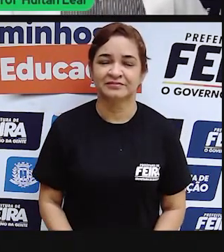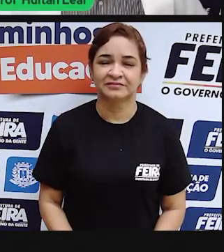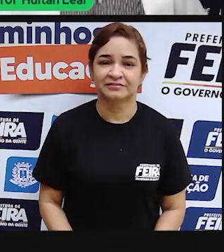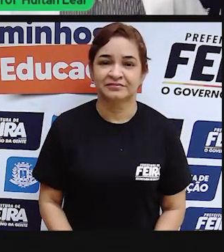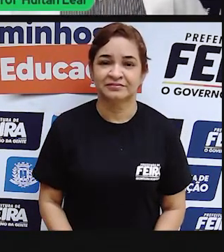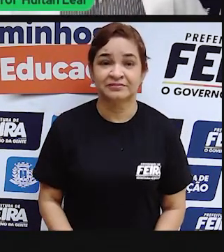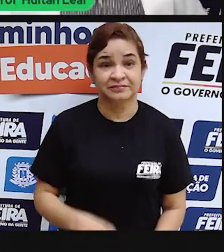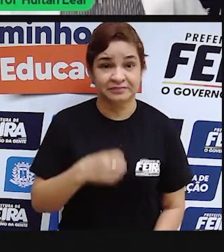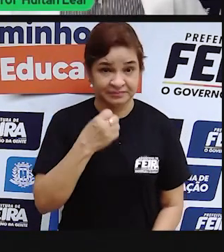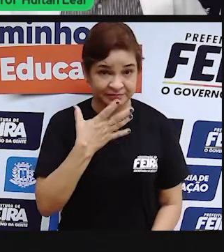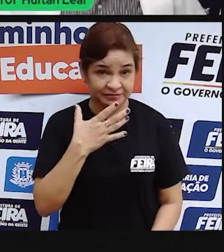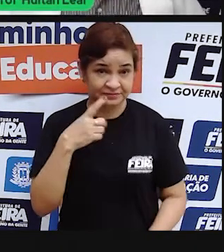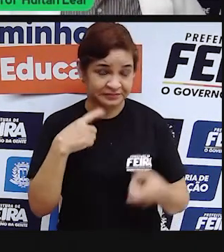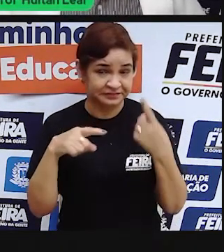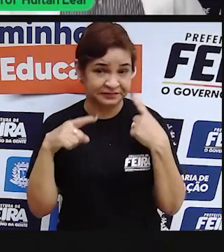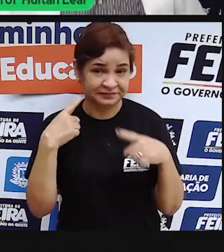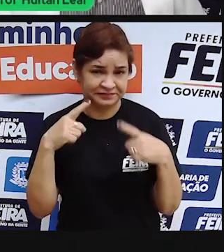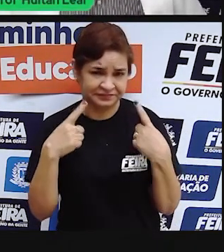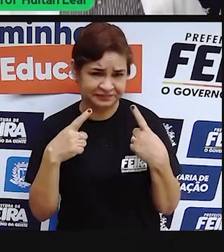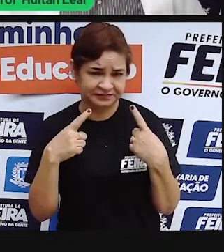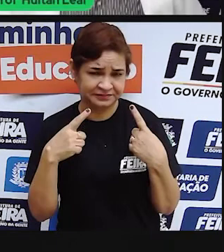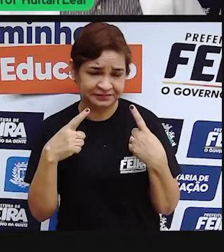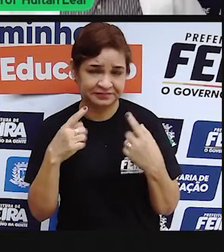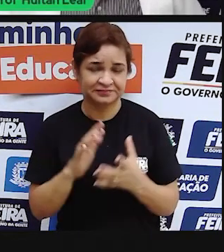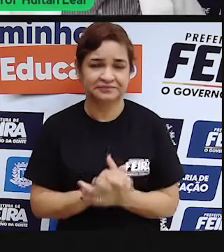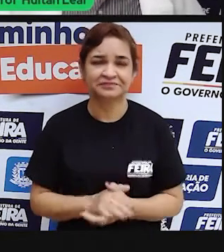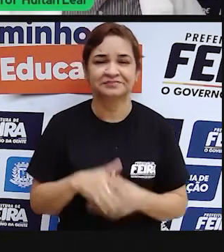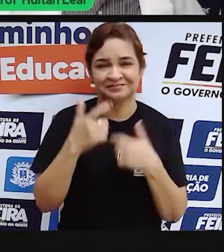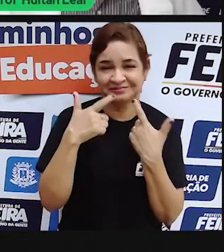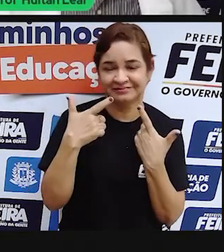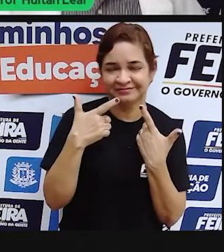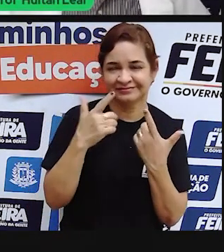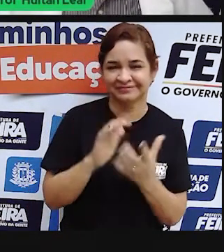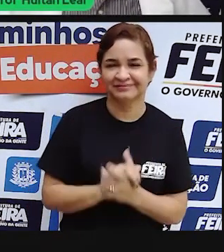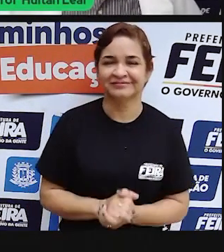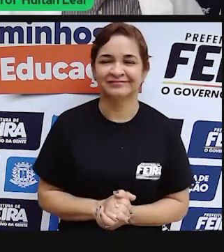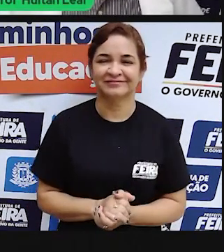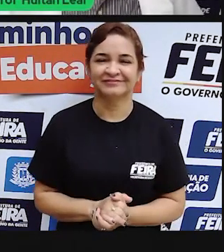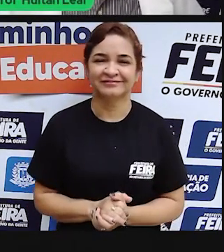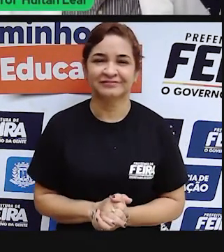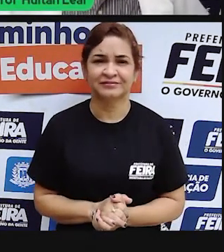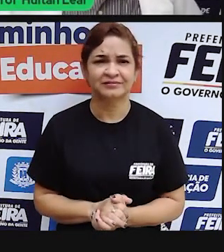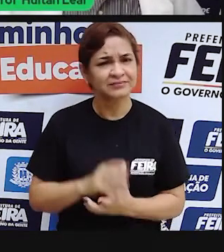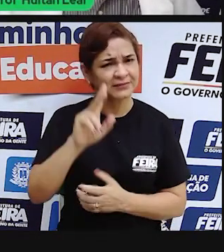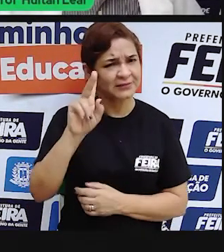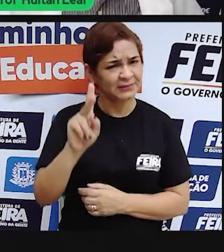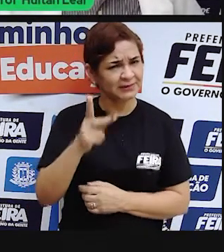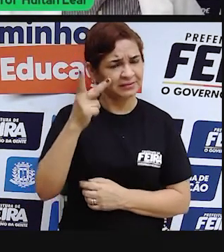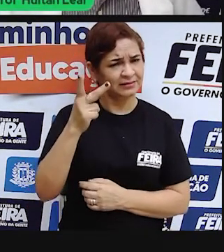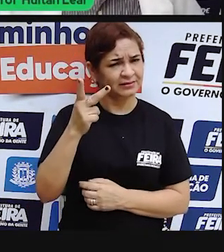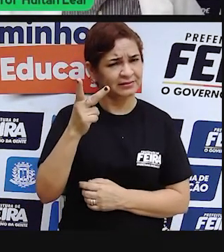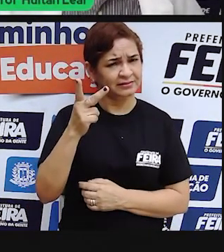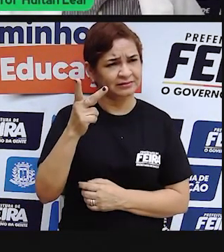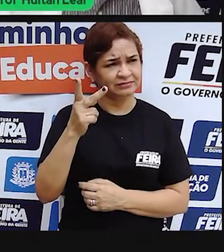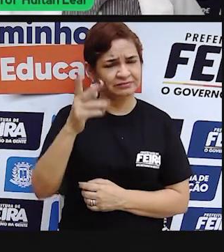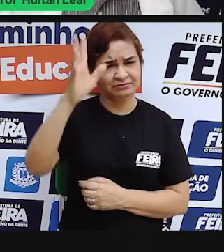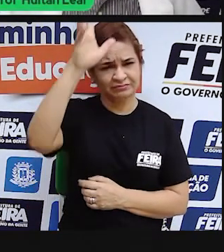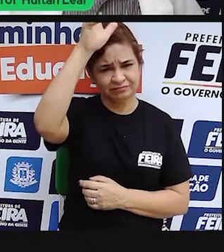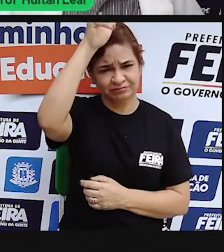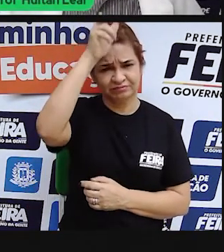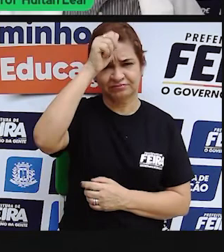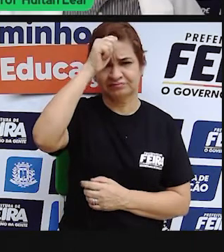Gostaram da musiquinha? Interessante, né? Muito engraçada. Principalmente o H, a galinha.